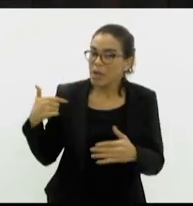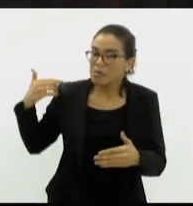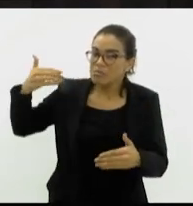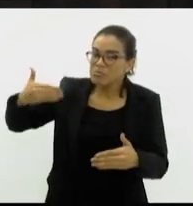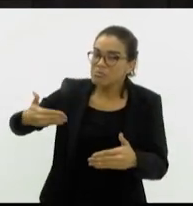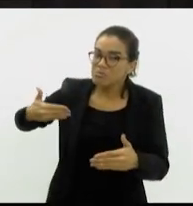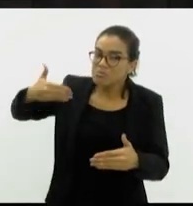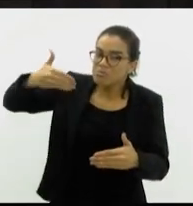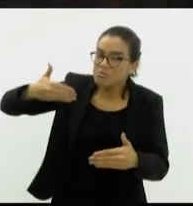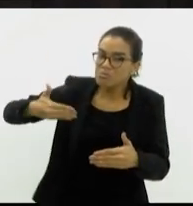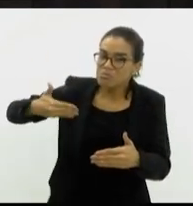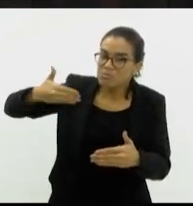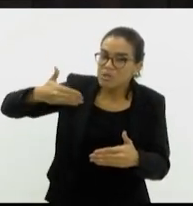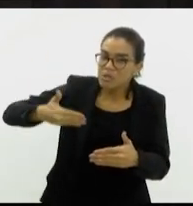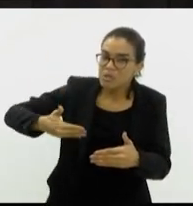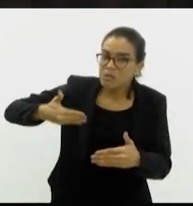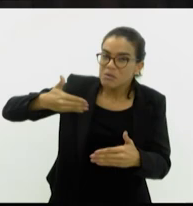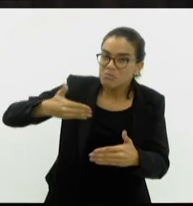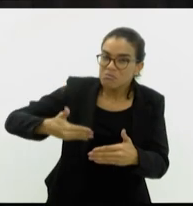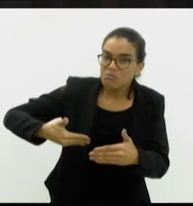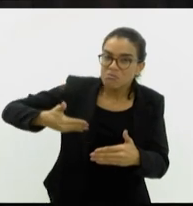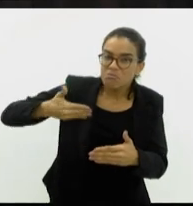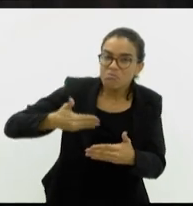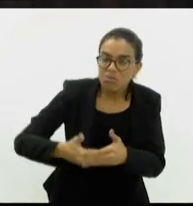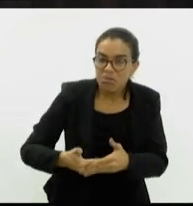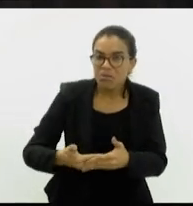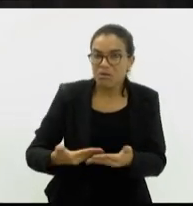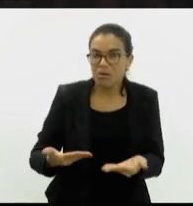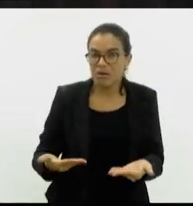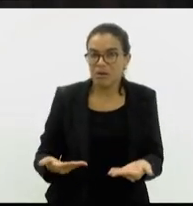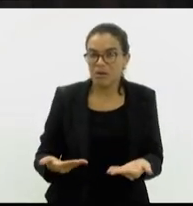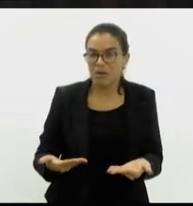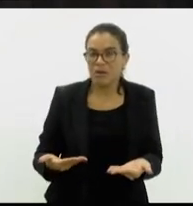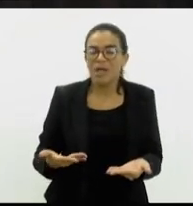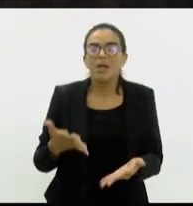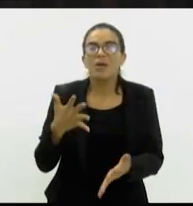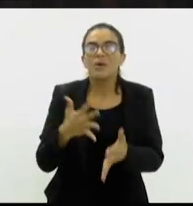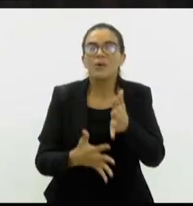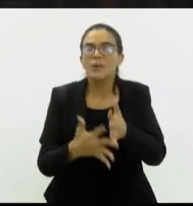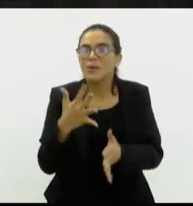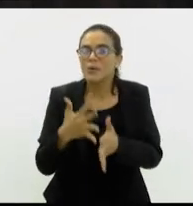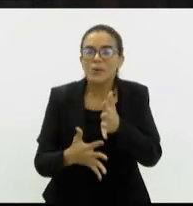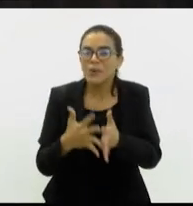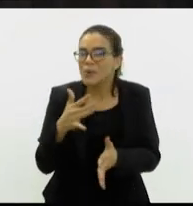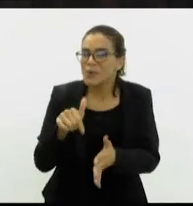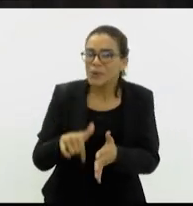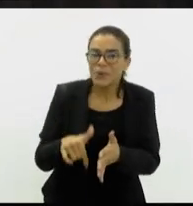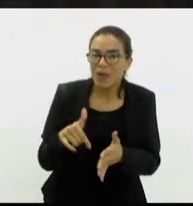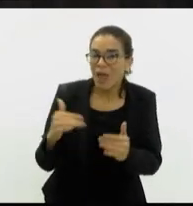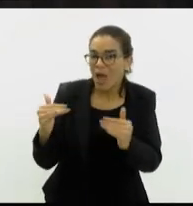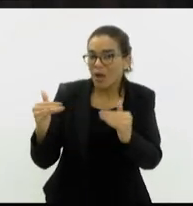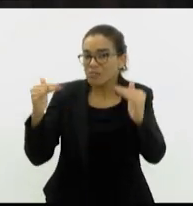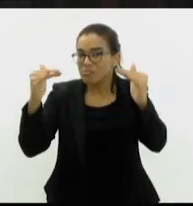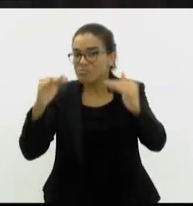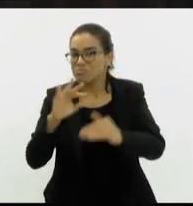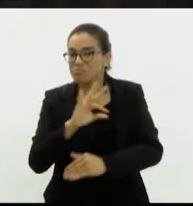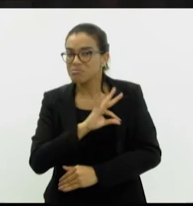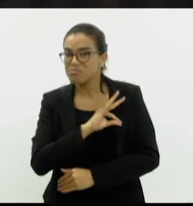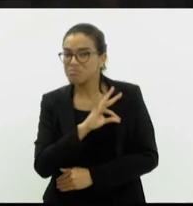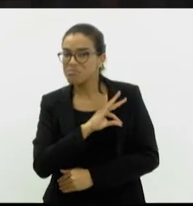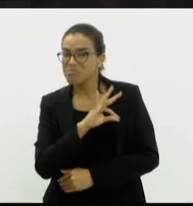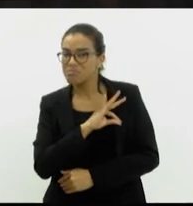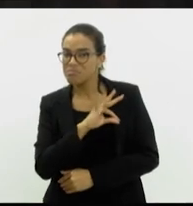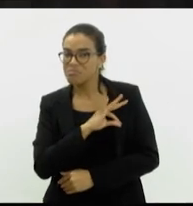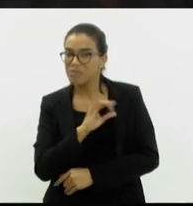cá reside um impasse e que impasse é qual é a autoridade policial que vai